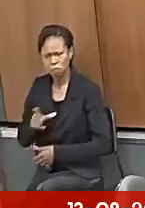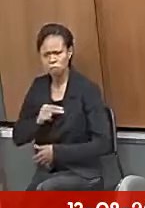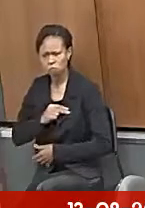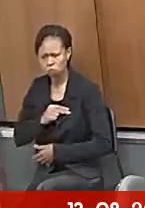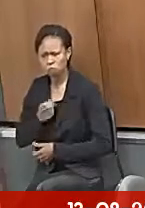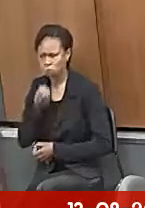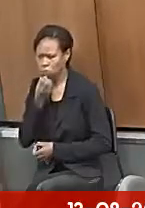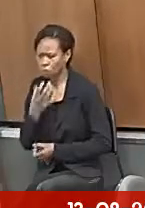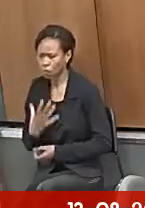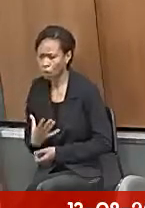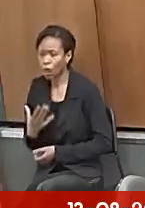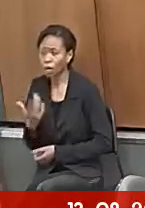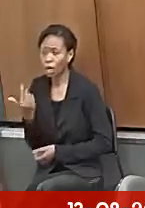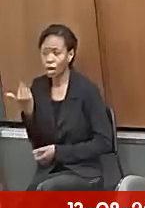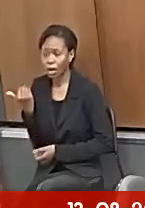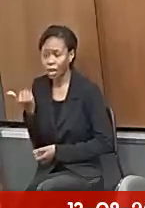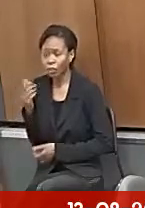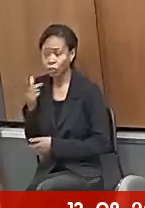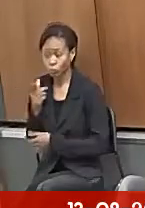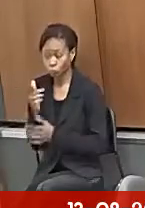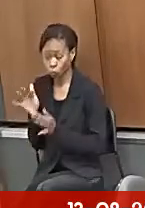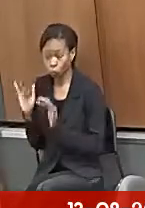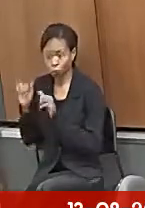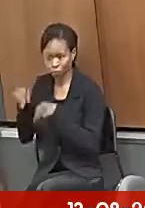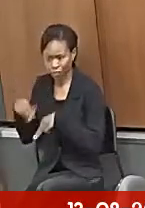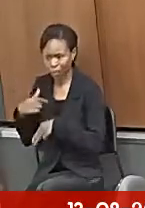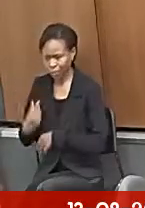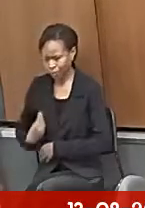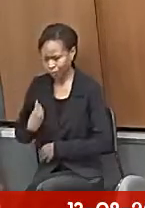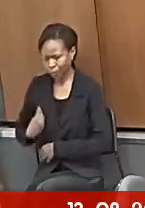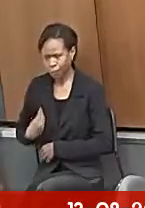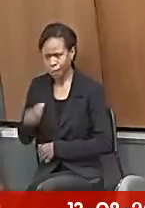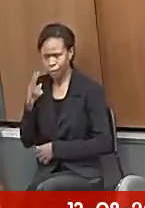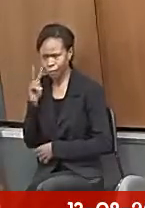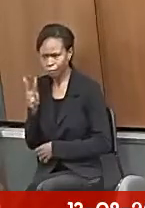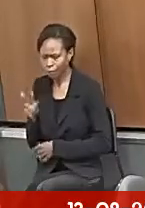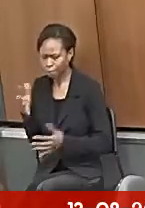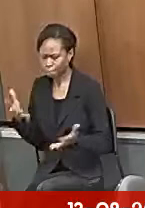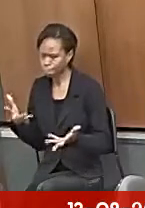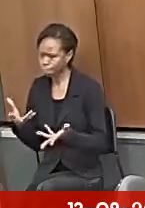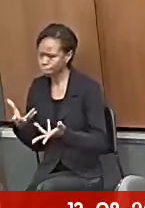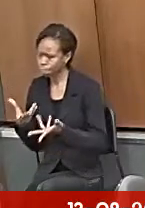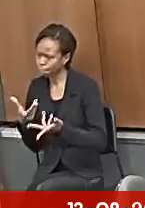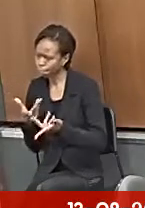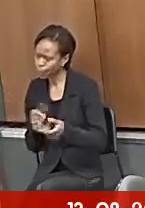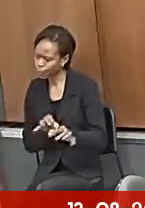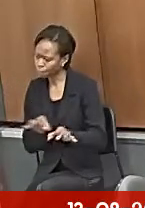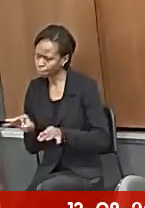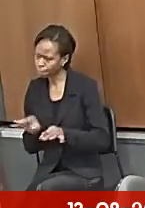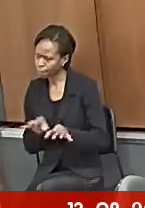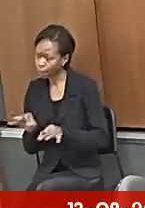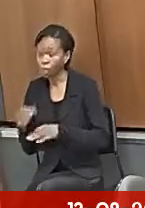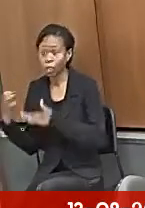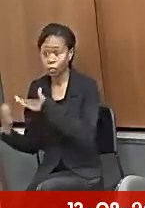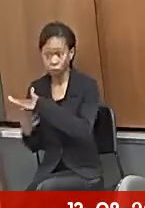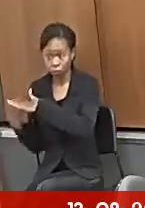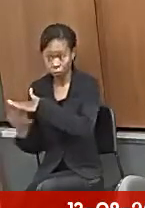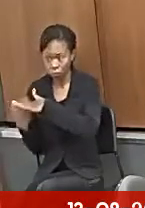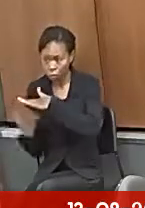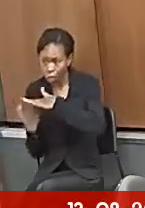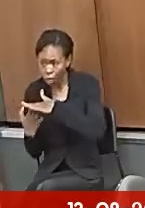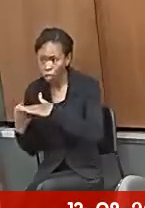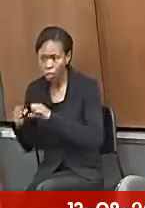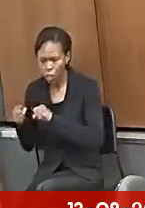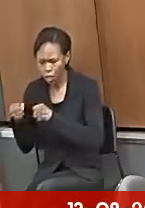bart becht i la na bb e vi a qualidade da organização tanto é que grandes empresas somam